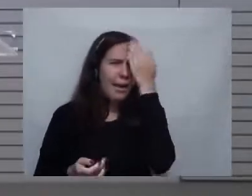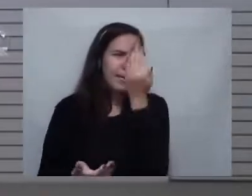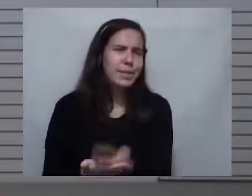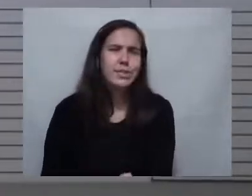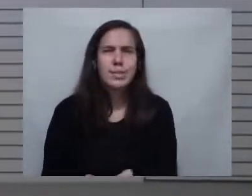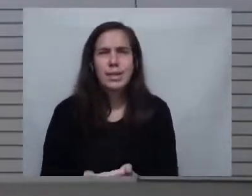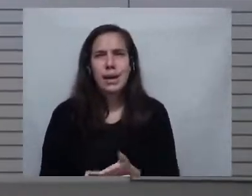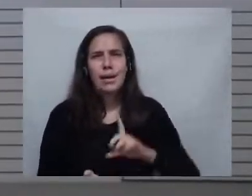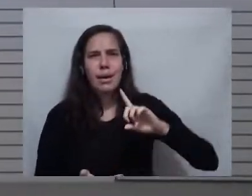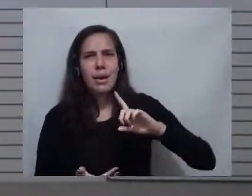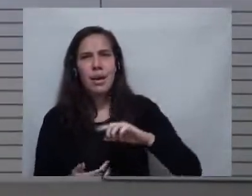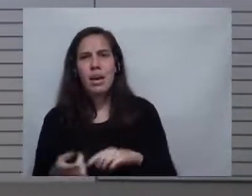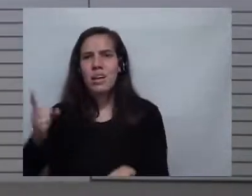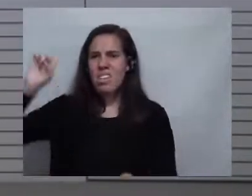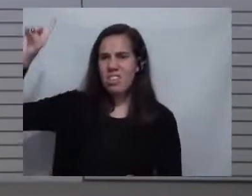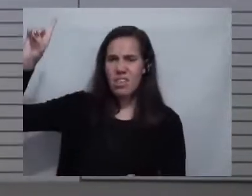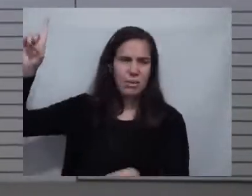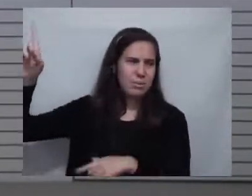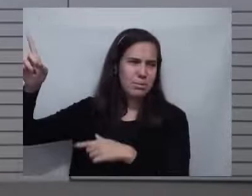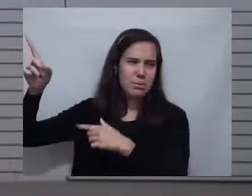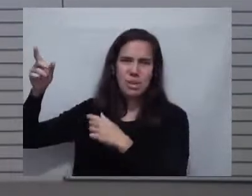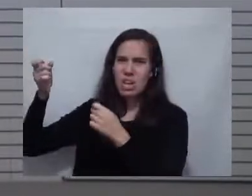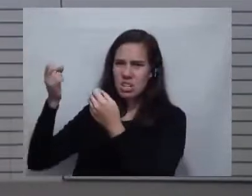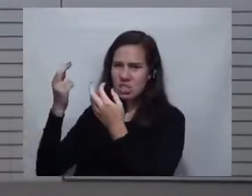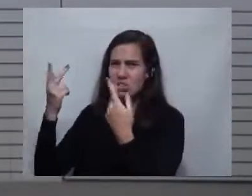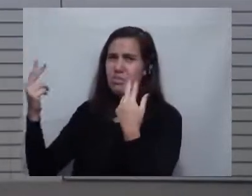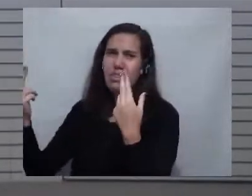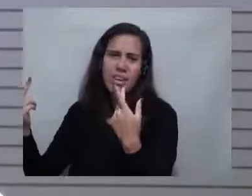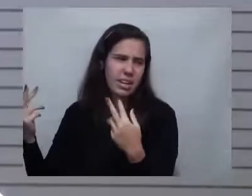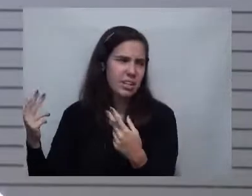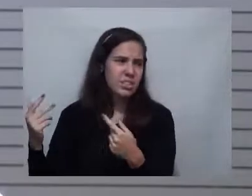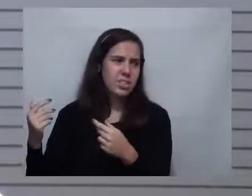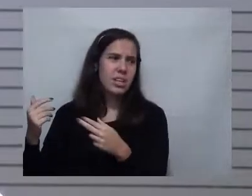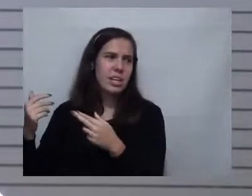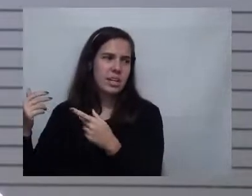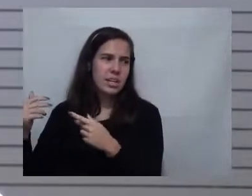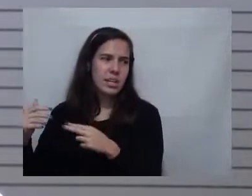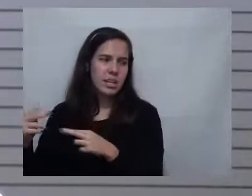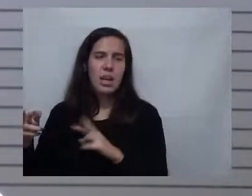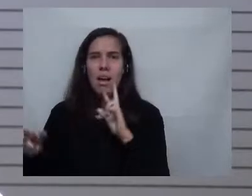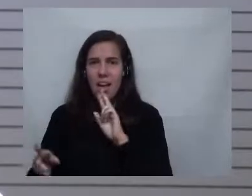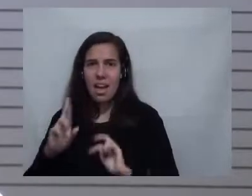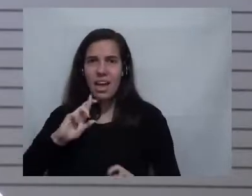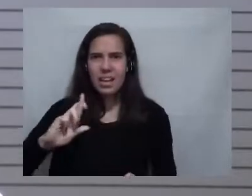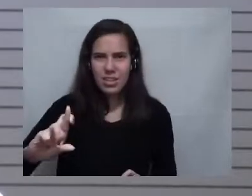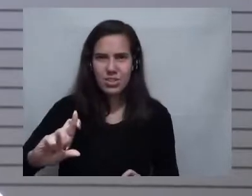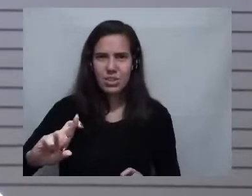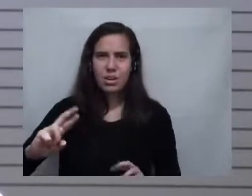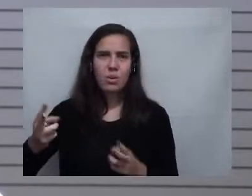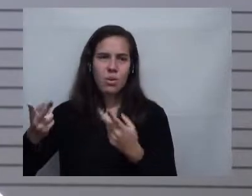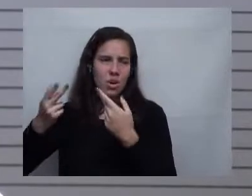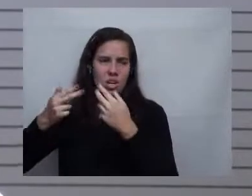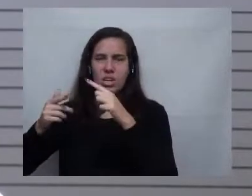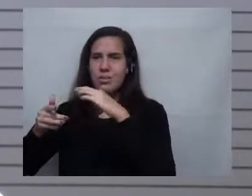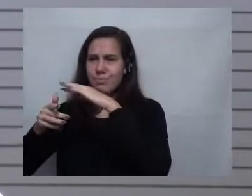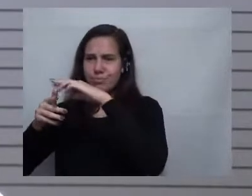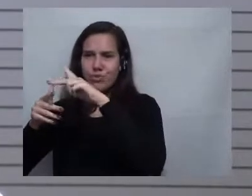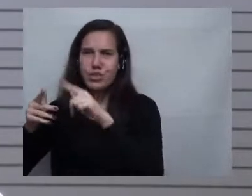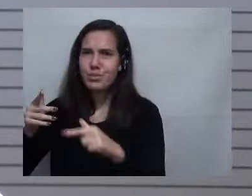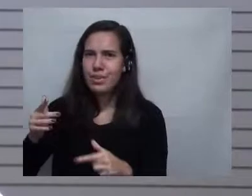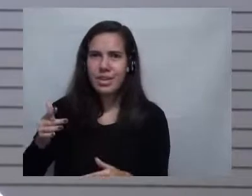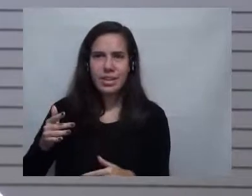alguma coisa eu queria ser Ninja tá eu e vontade de ser Samurai